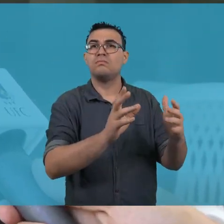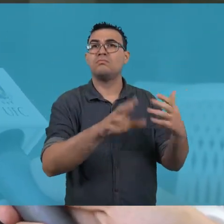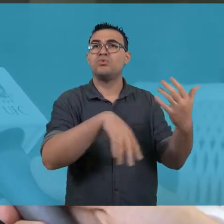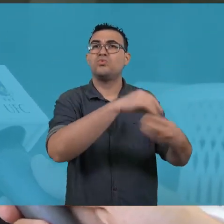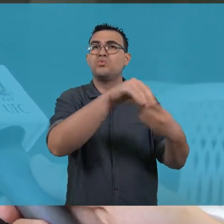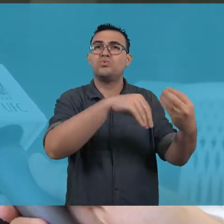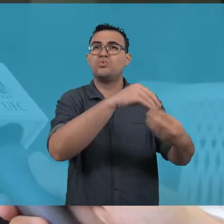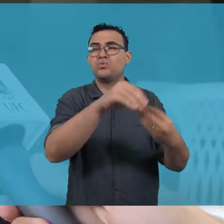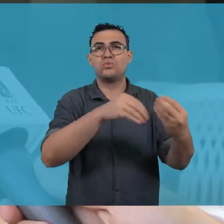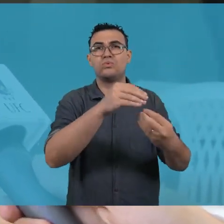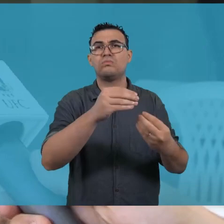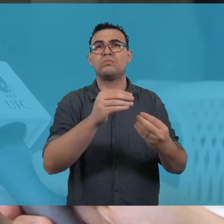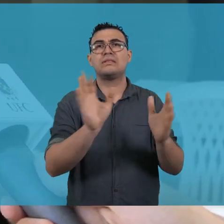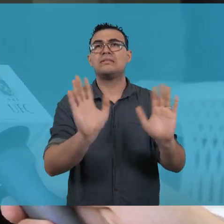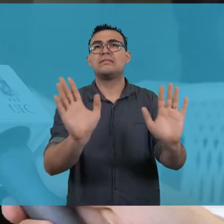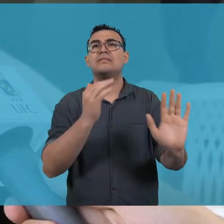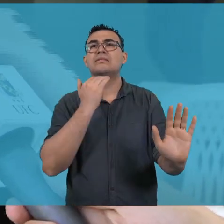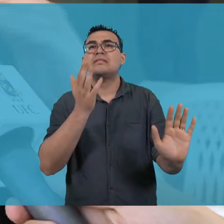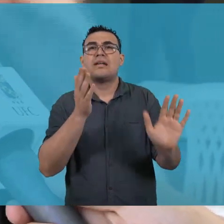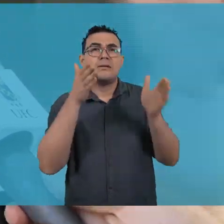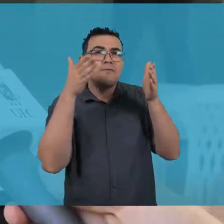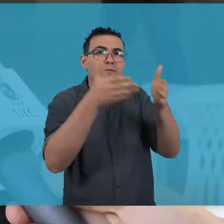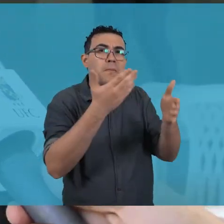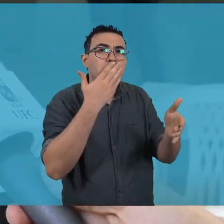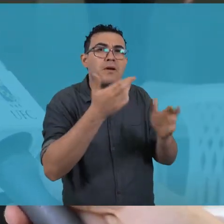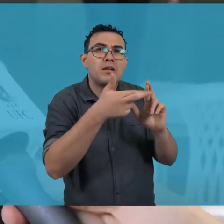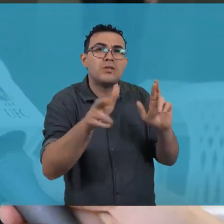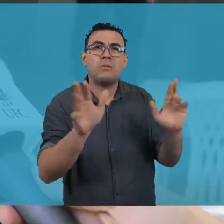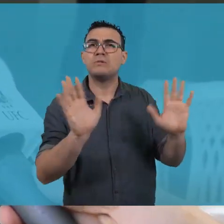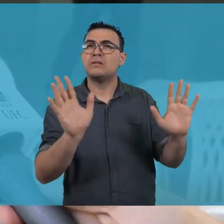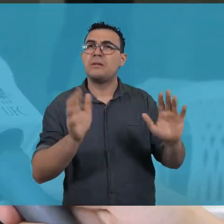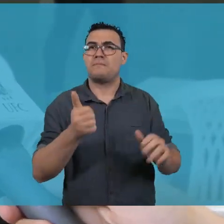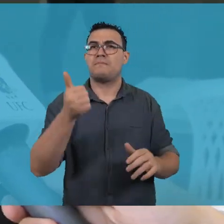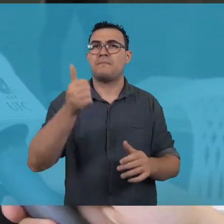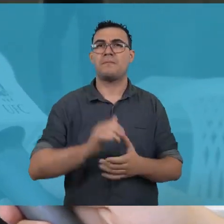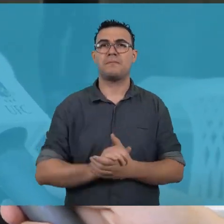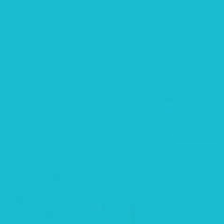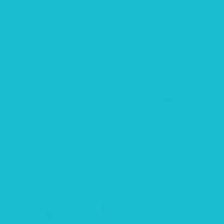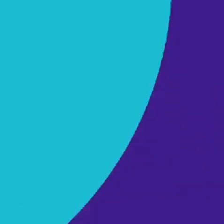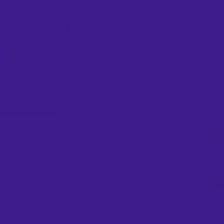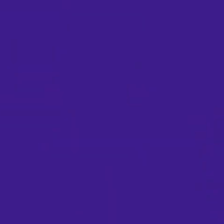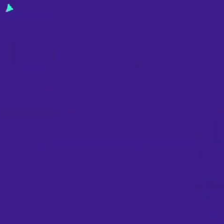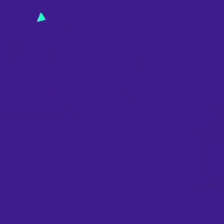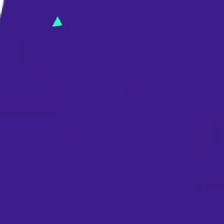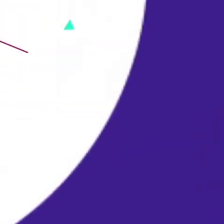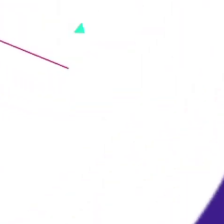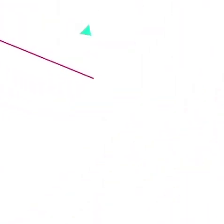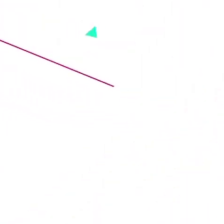público para todo mundo, onde não focasse numa religião específica,